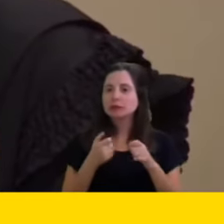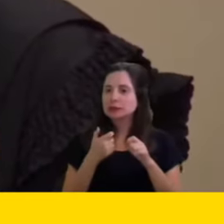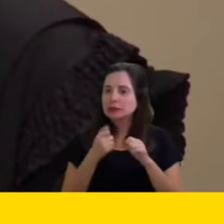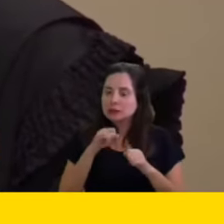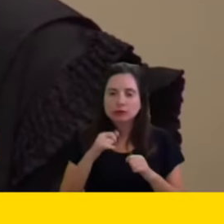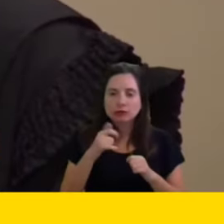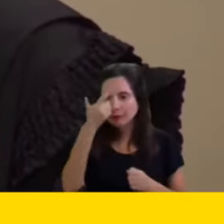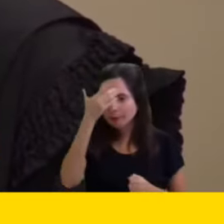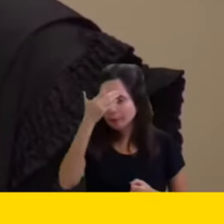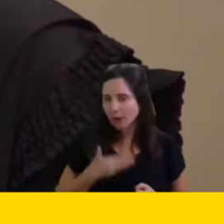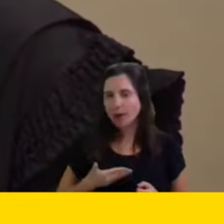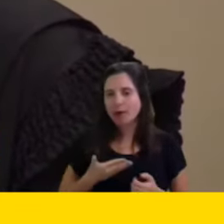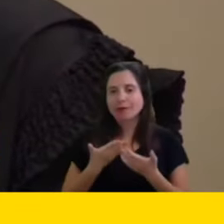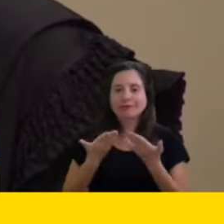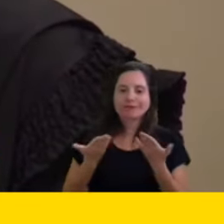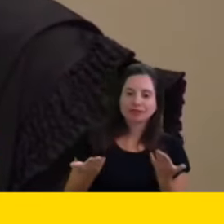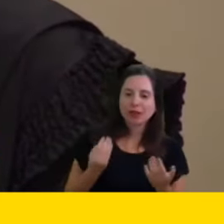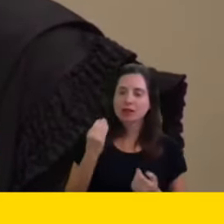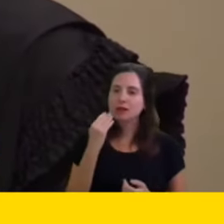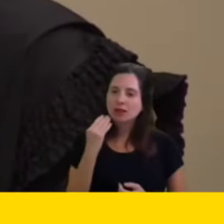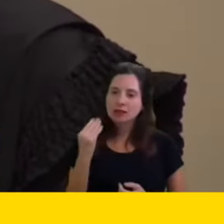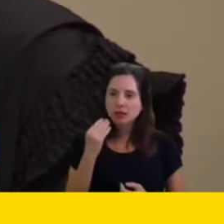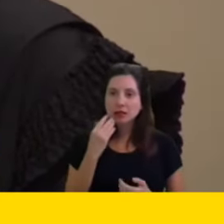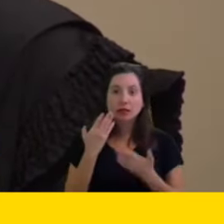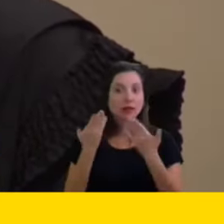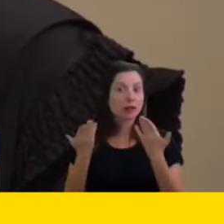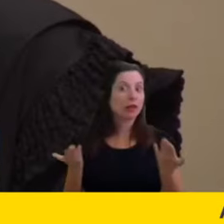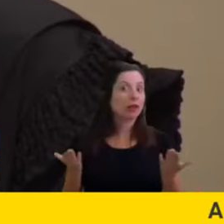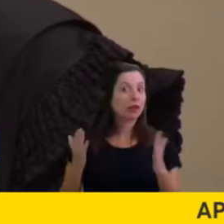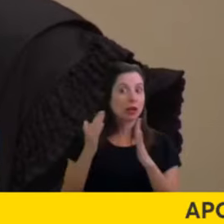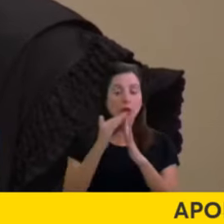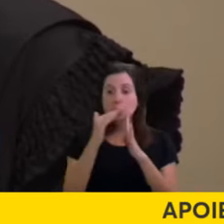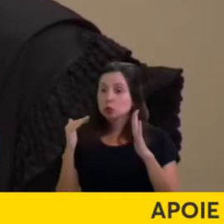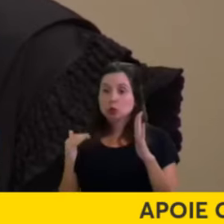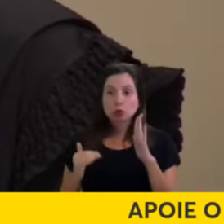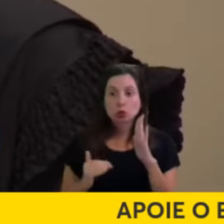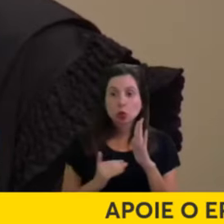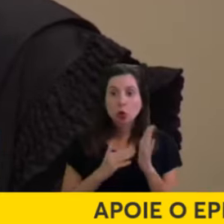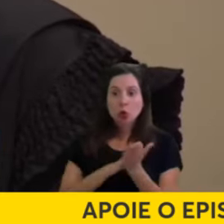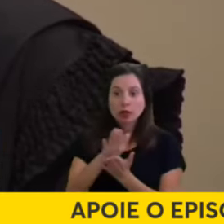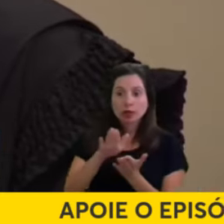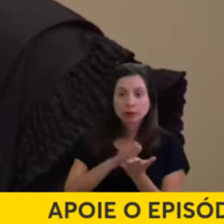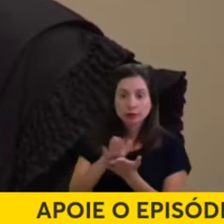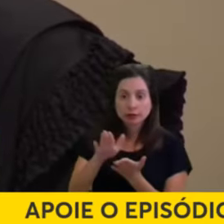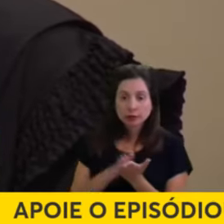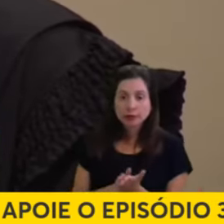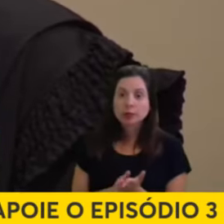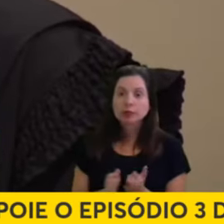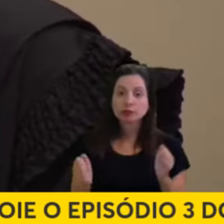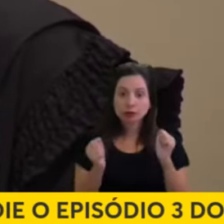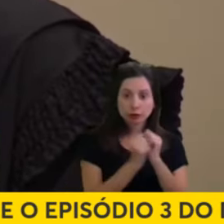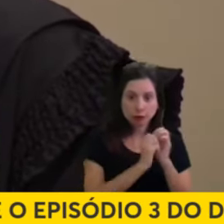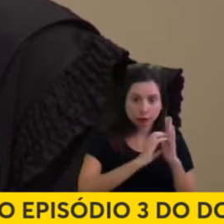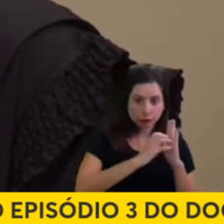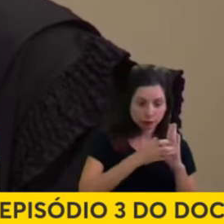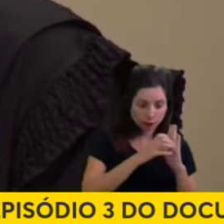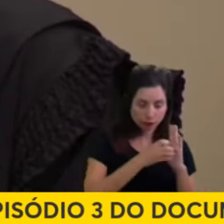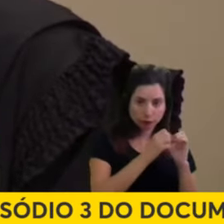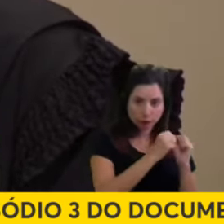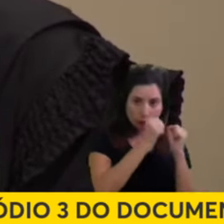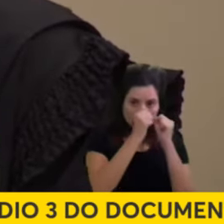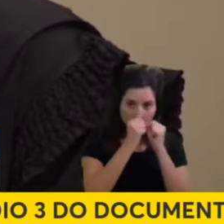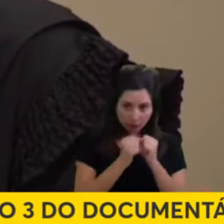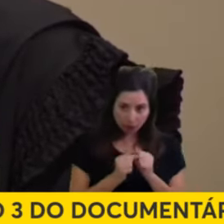frágil desse modo todas as despesas realizadas pelos investigados quando filiados ao podemos devem ser vistas sobre o viés da pré-campanha